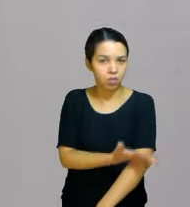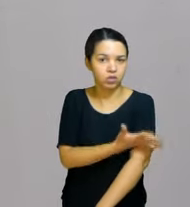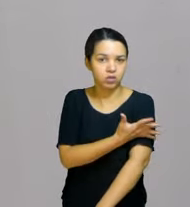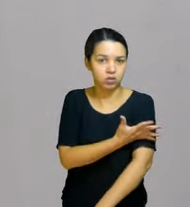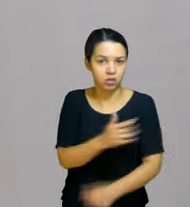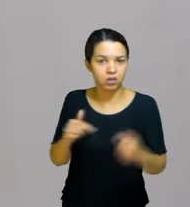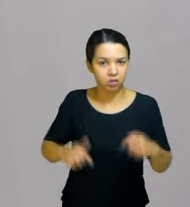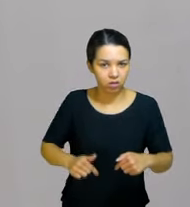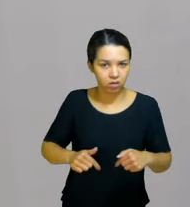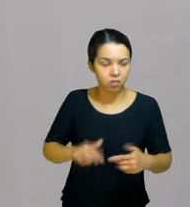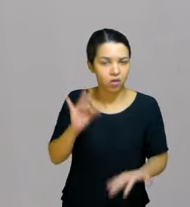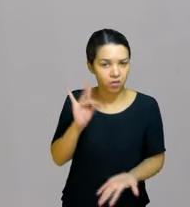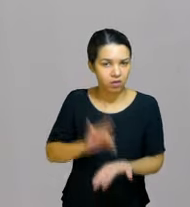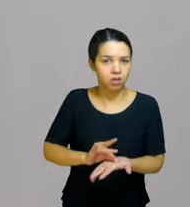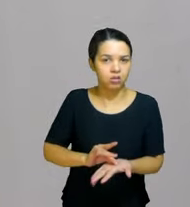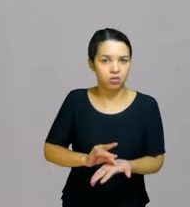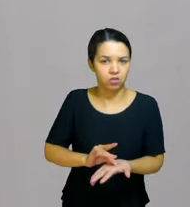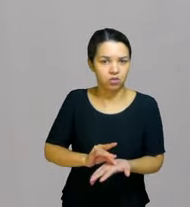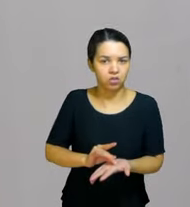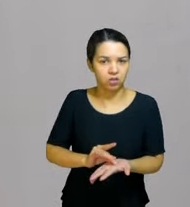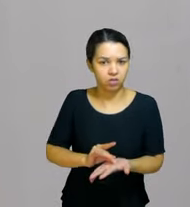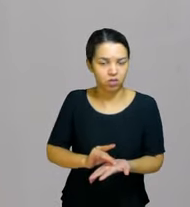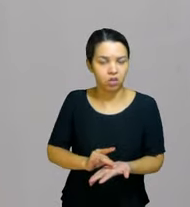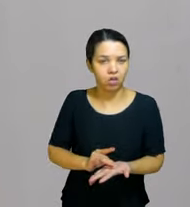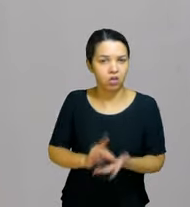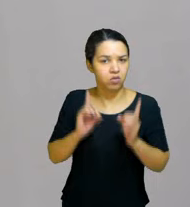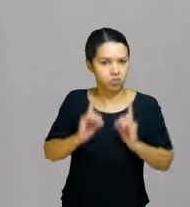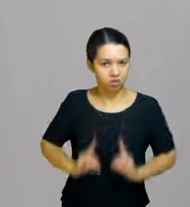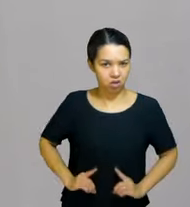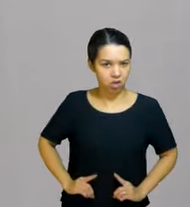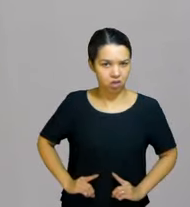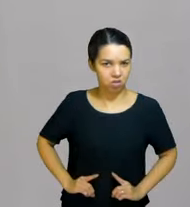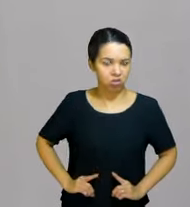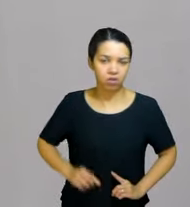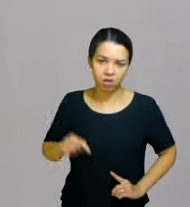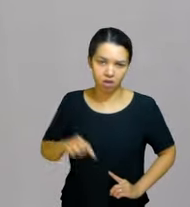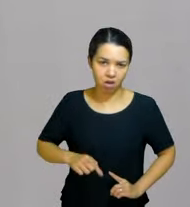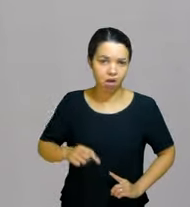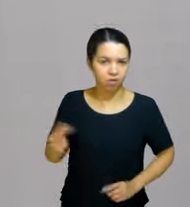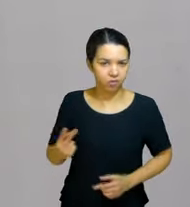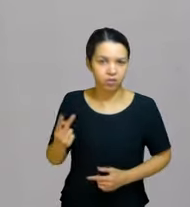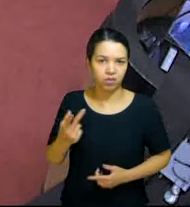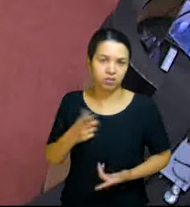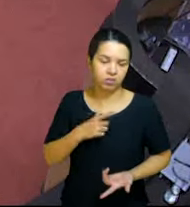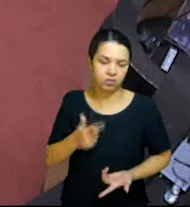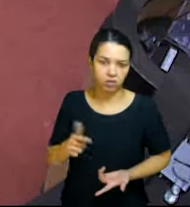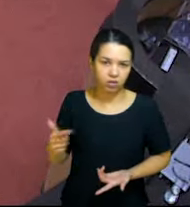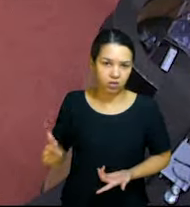mas, sinceramente, dignidade não tem preço. E isso nós temos. Obrigado.